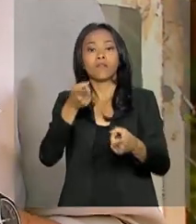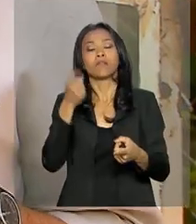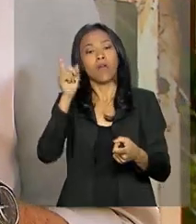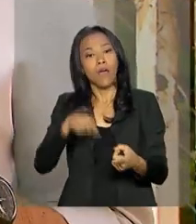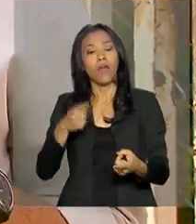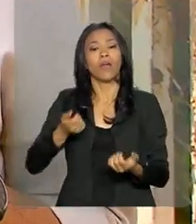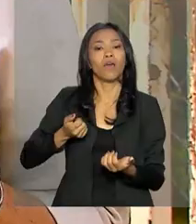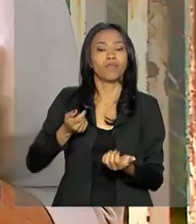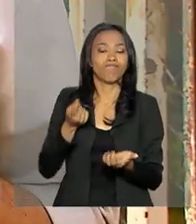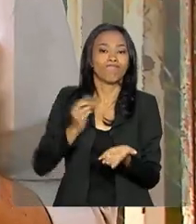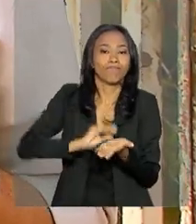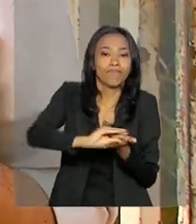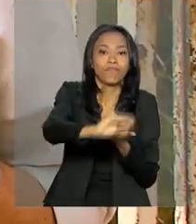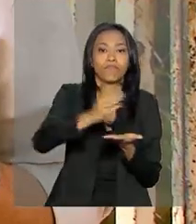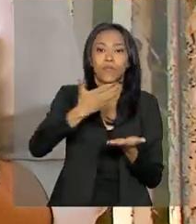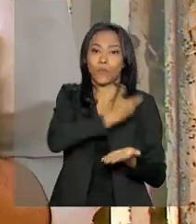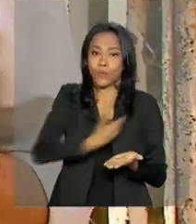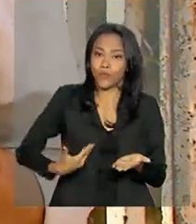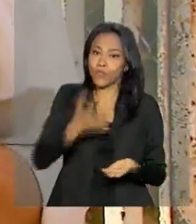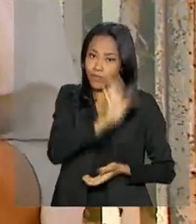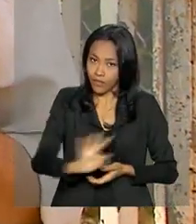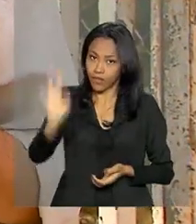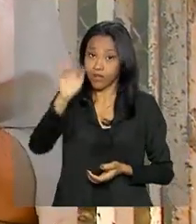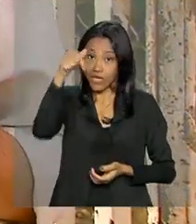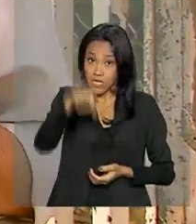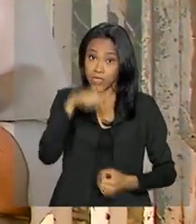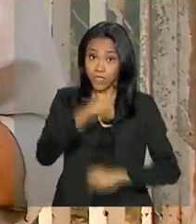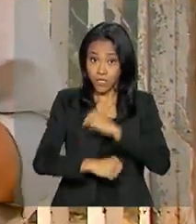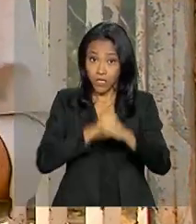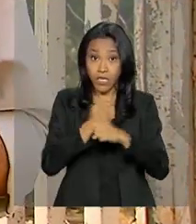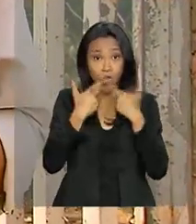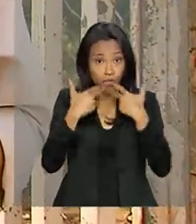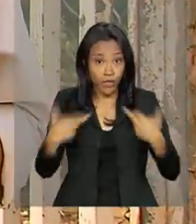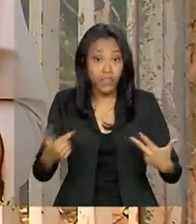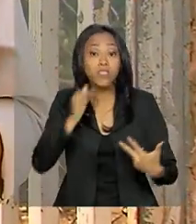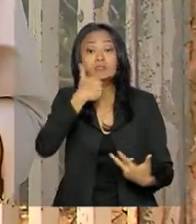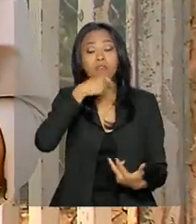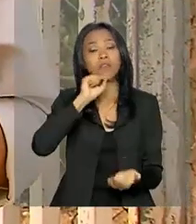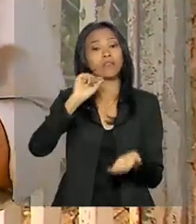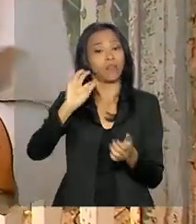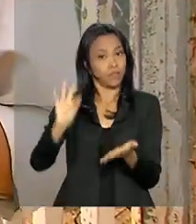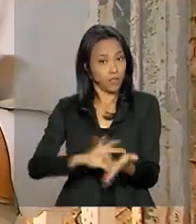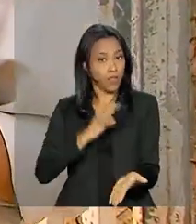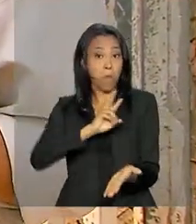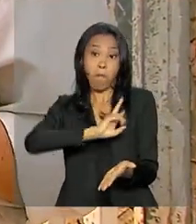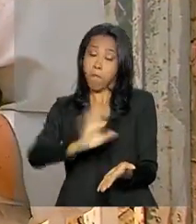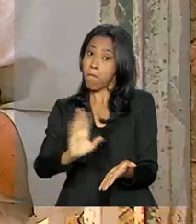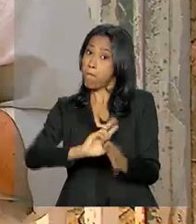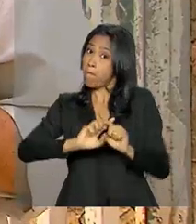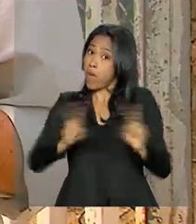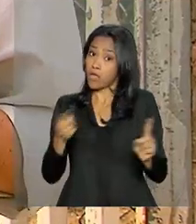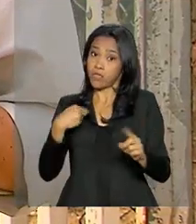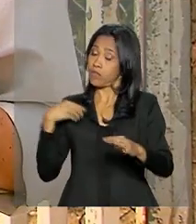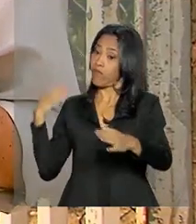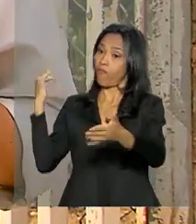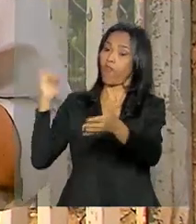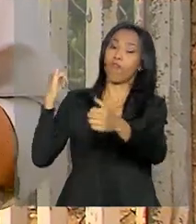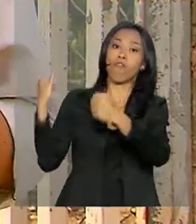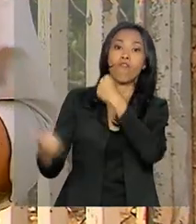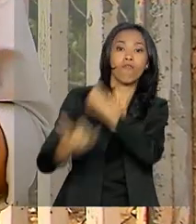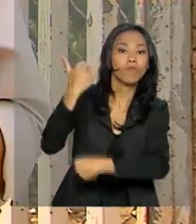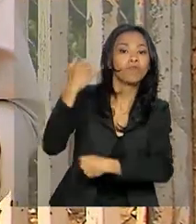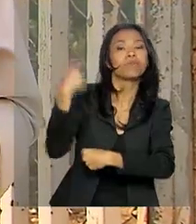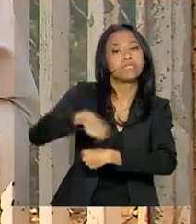federal e uma novidade na edição deste ano é que quem se inscreveu mas não compareceu para fazer as provas deverá